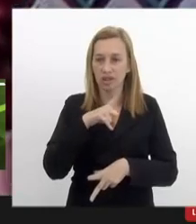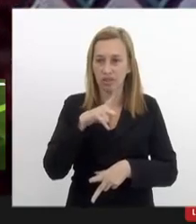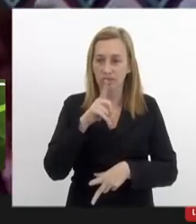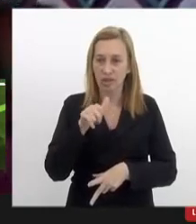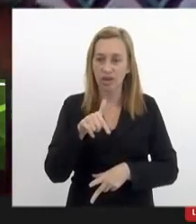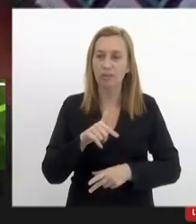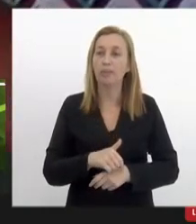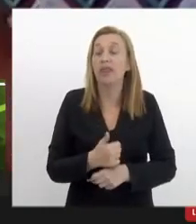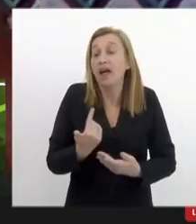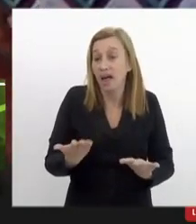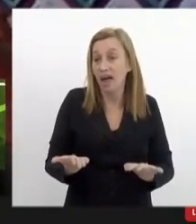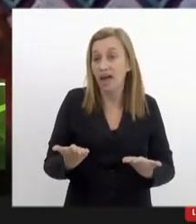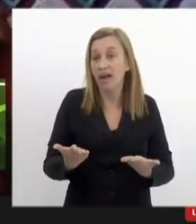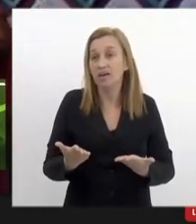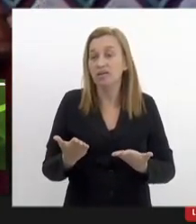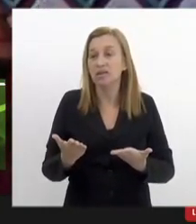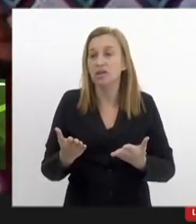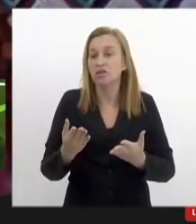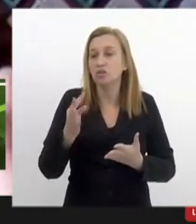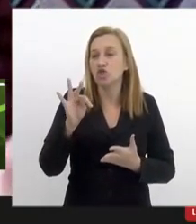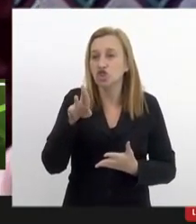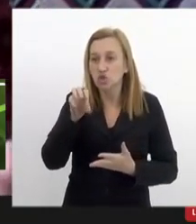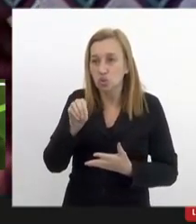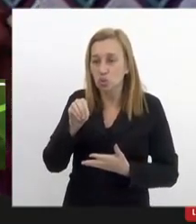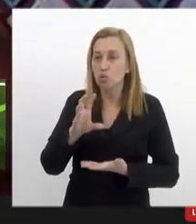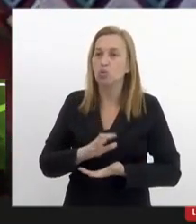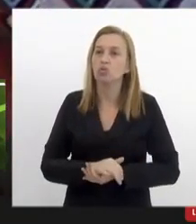Então, essa concessão de um título, né,